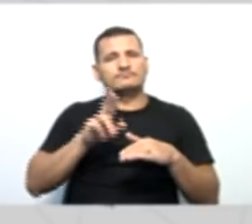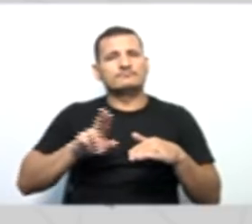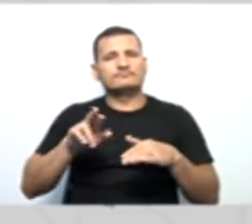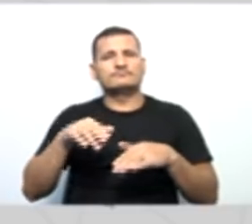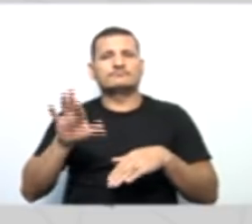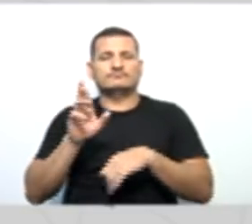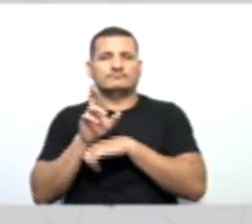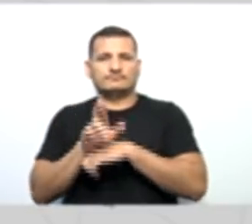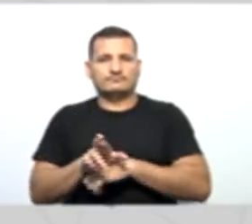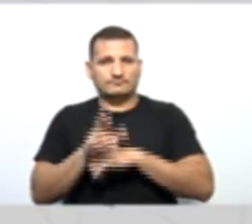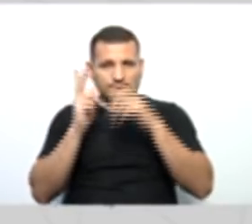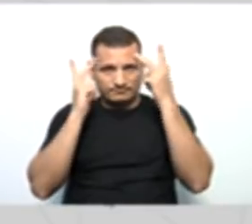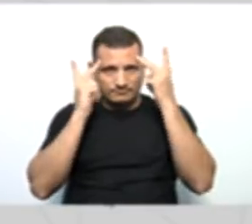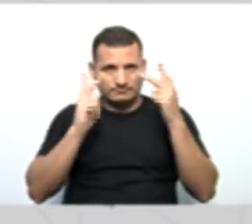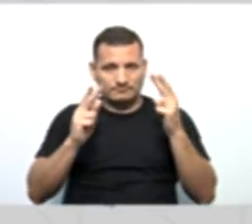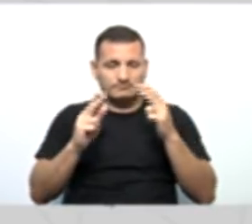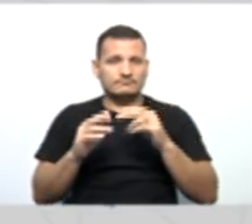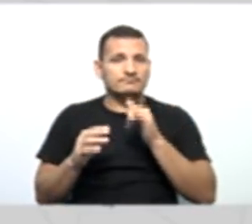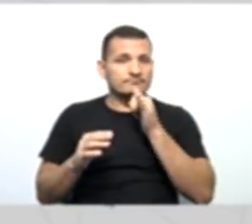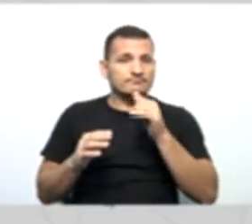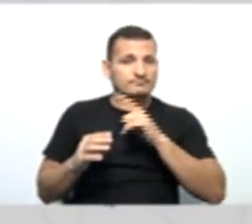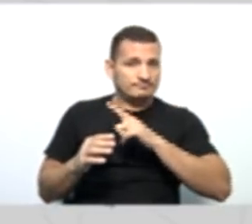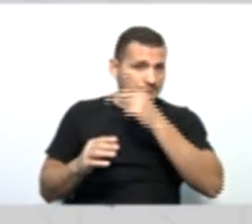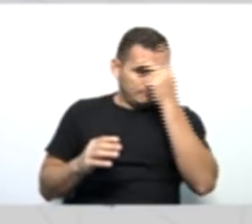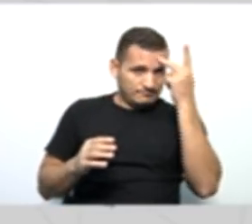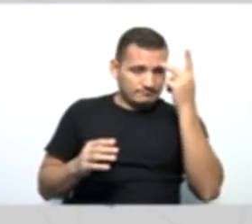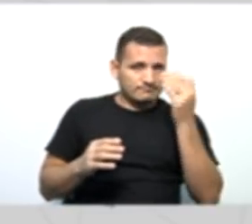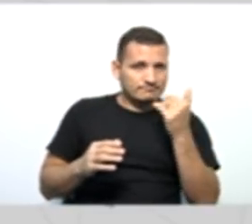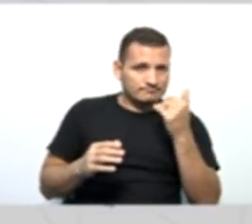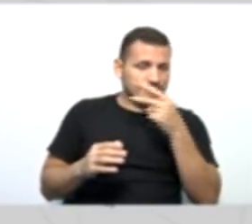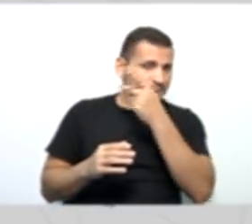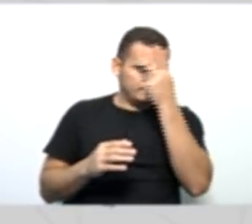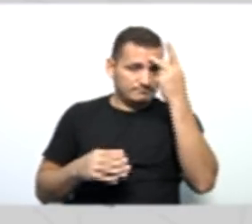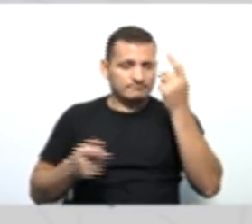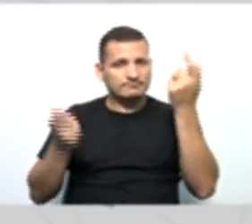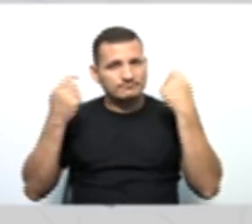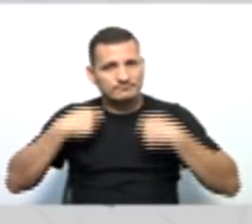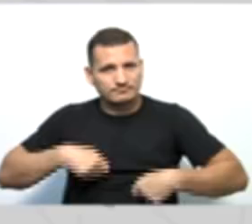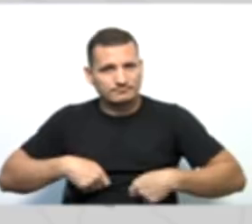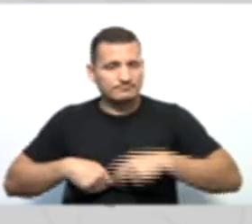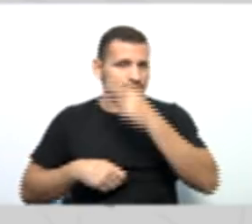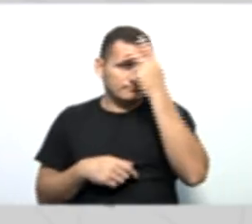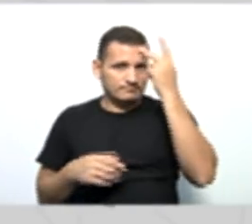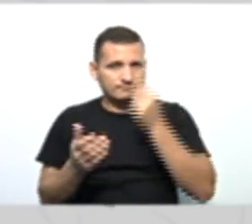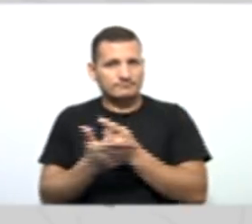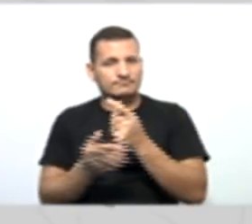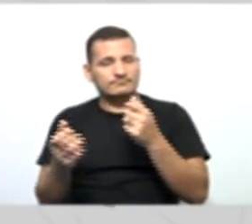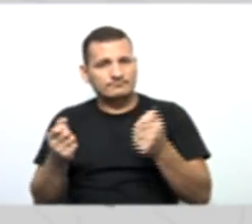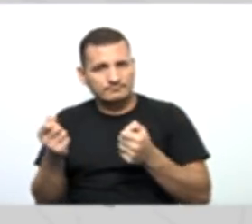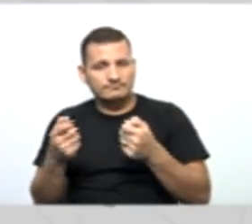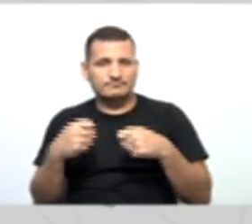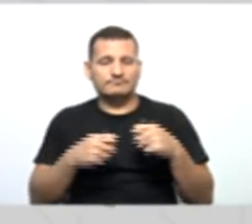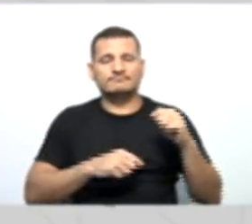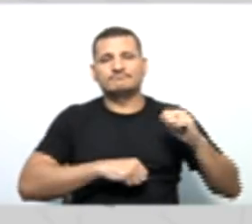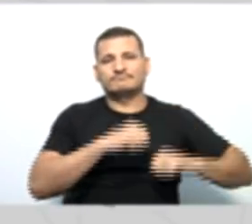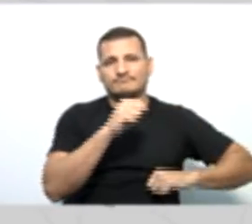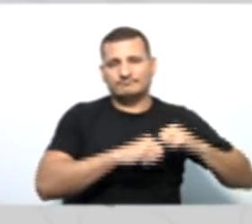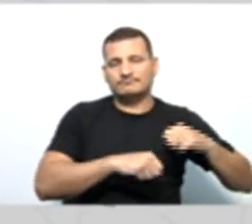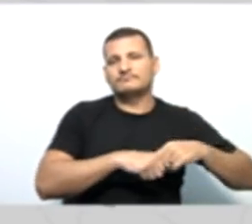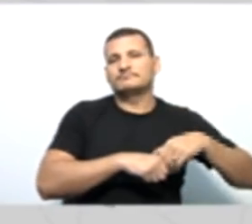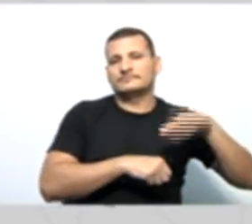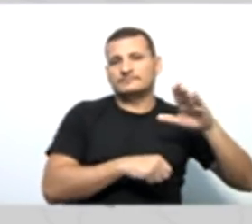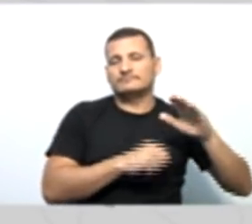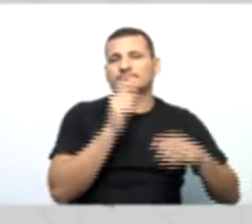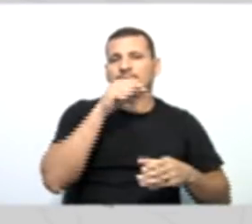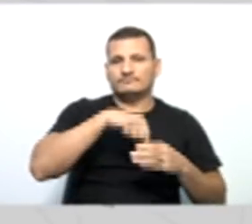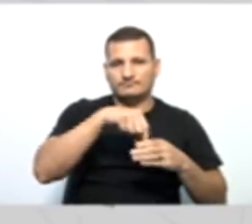naturais. Isso é fato. Se tem gente para comer, se tem gente para vestir, se tem gente para comprar carro, vamos precisar produzir mais, vamos precisar